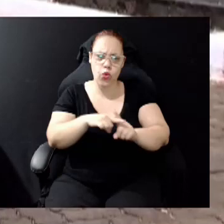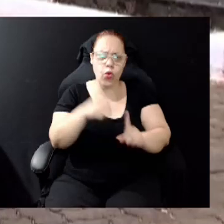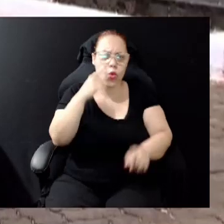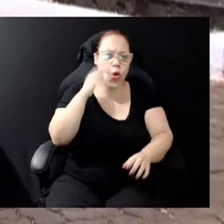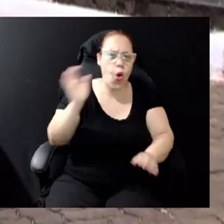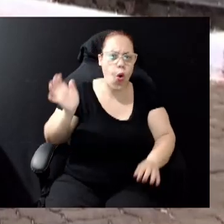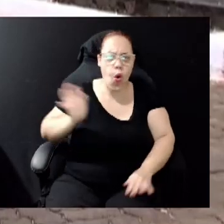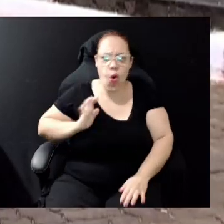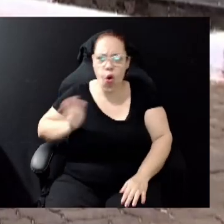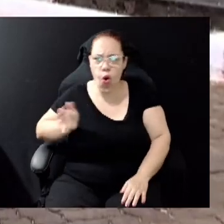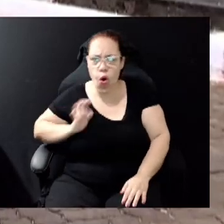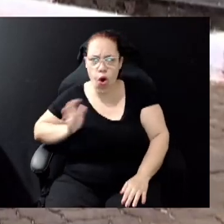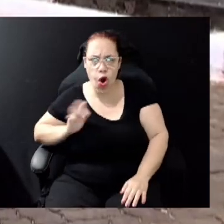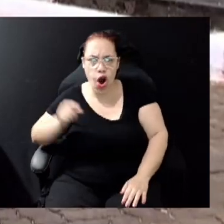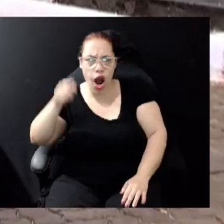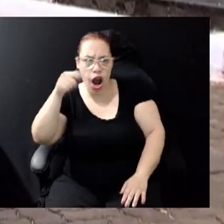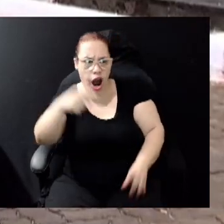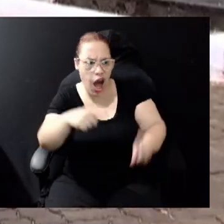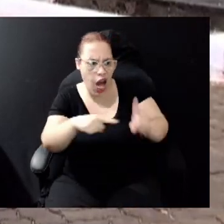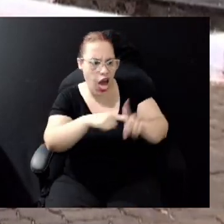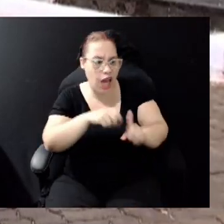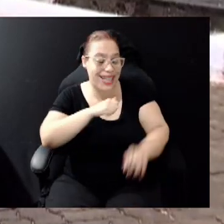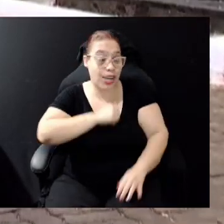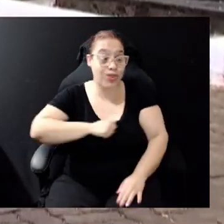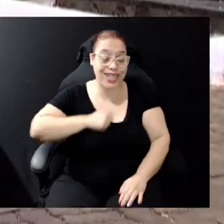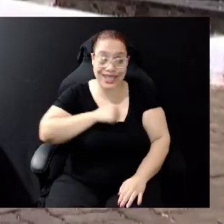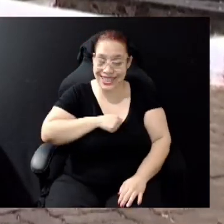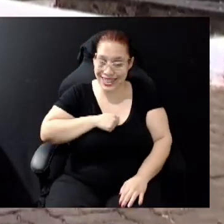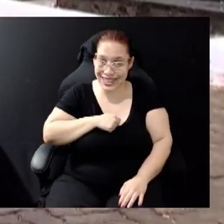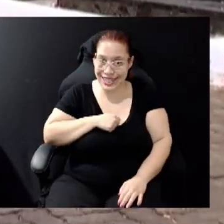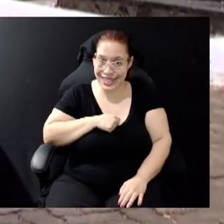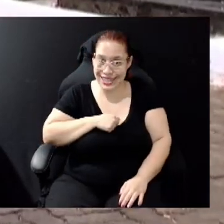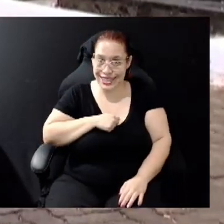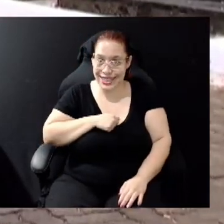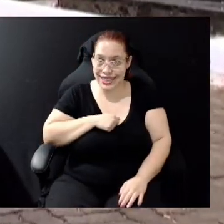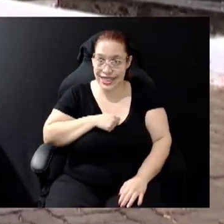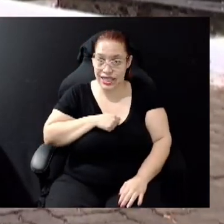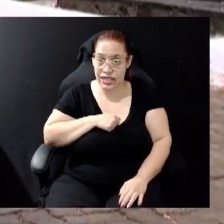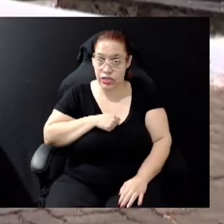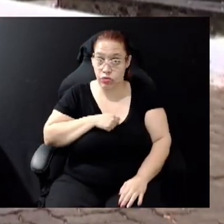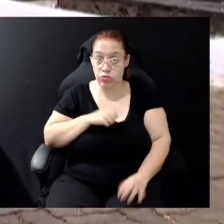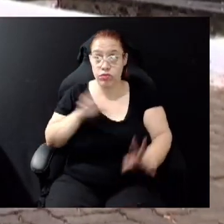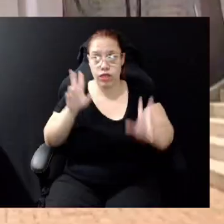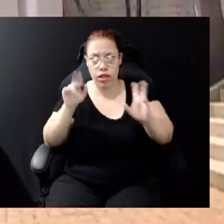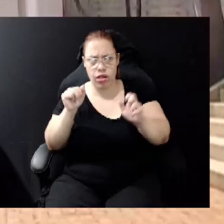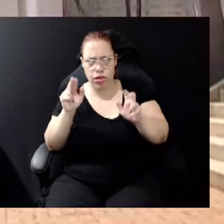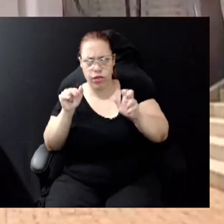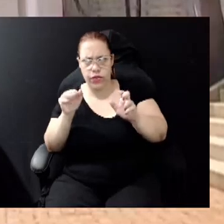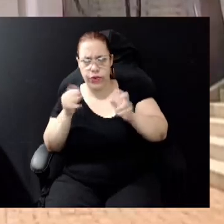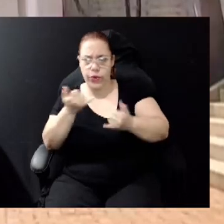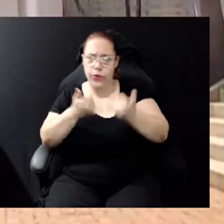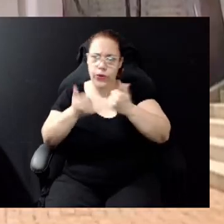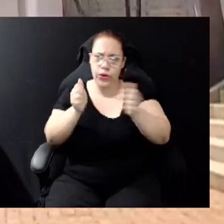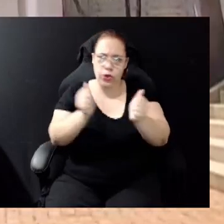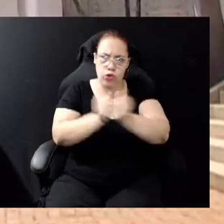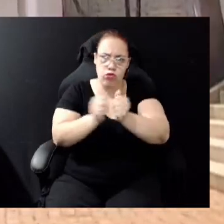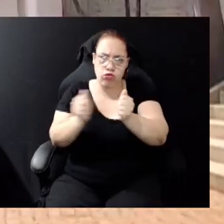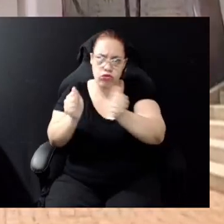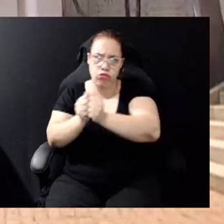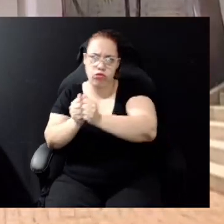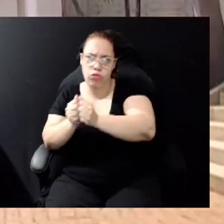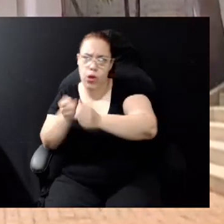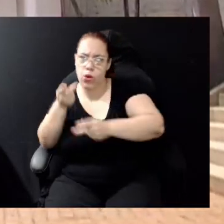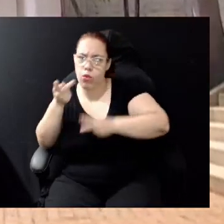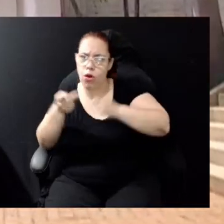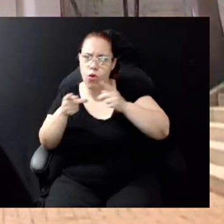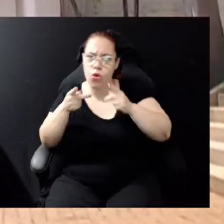existe aqui no Cemitério da Saudade. E a partir de uma ação que era em tese uma brincadeira de juntar as pessoas para falar sobre lendas e